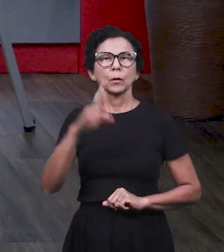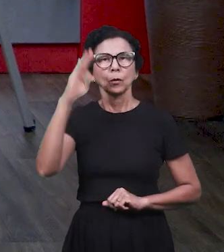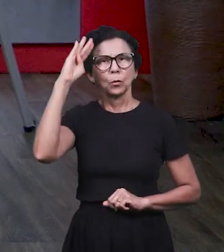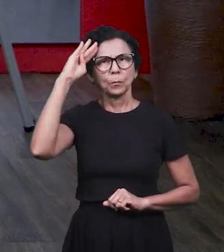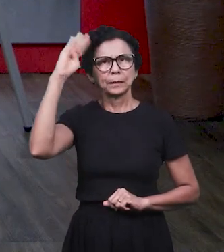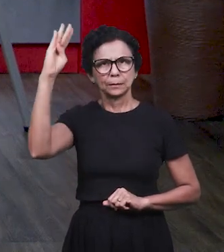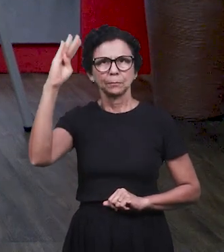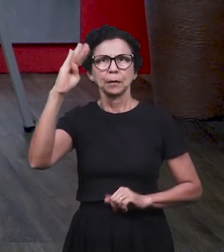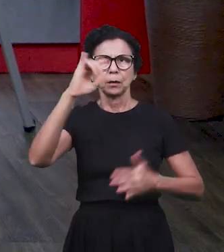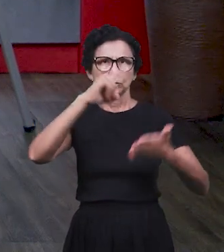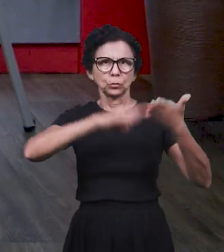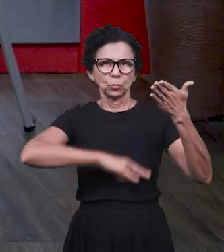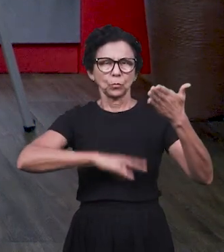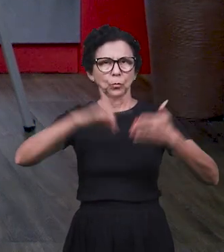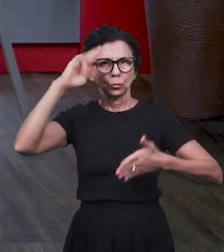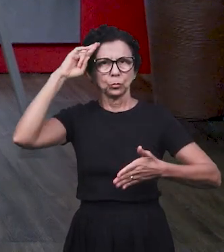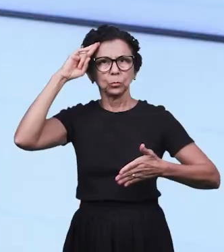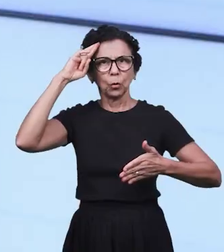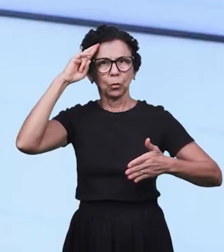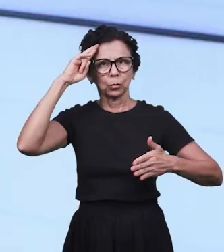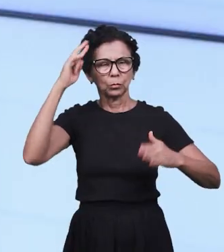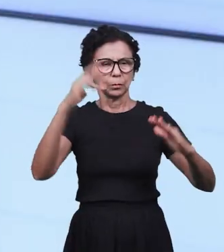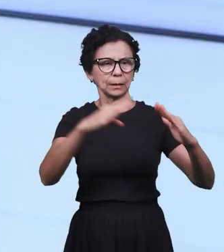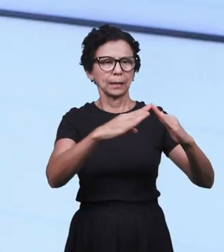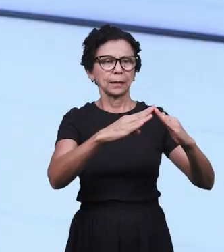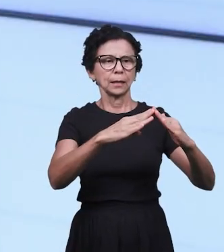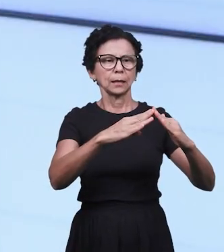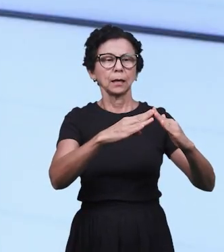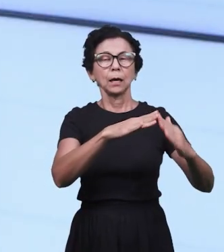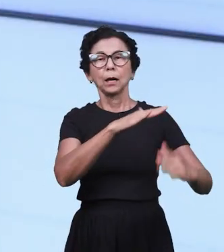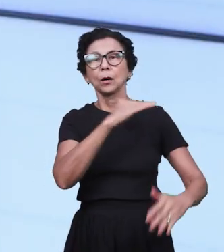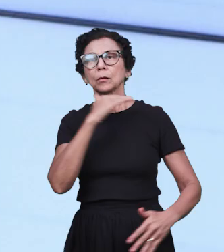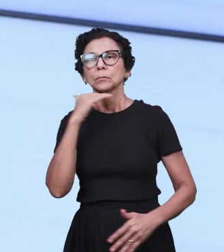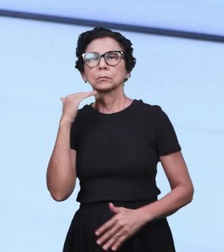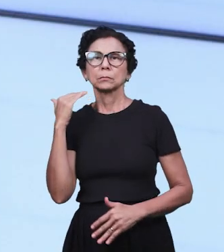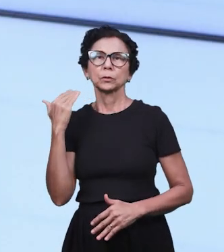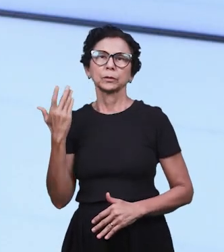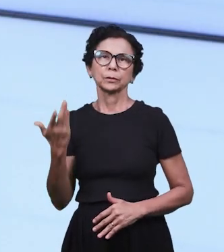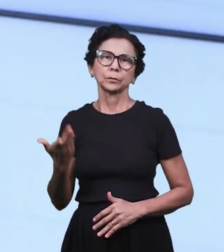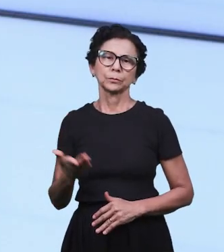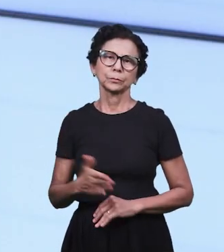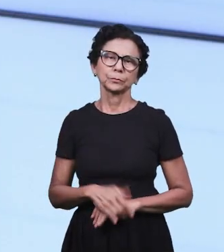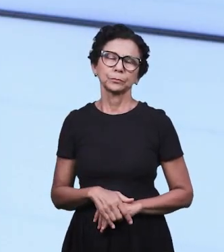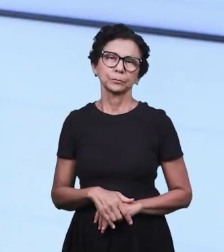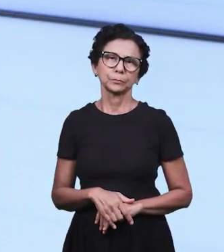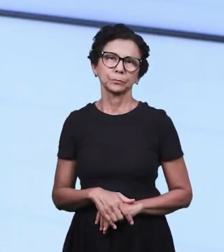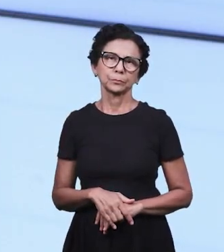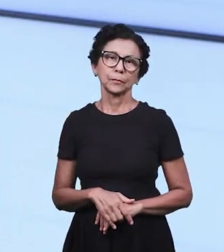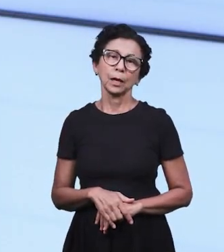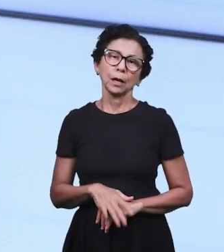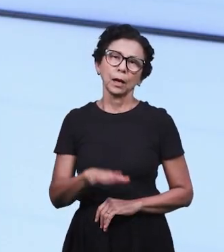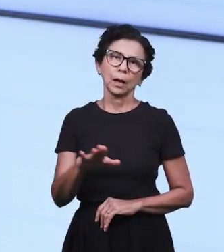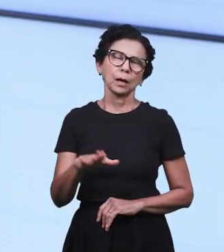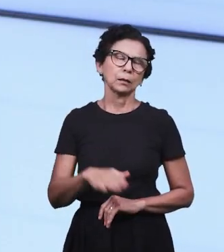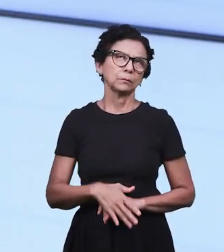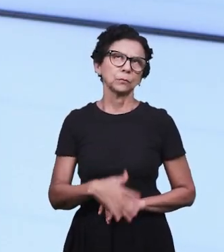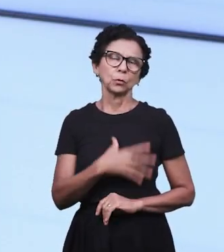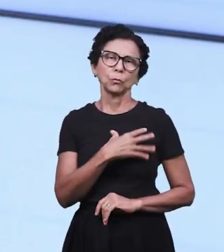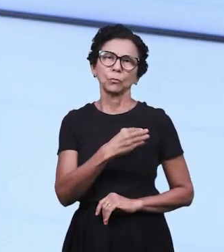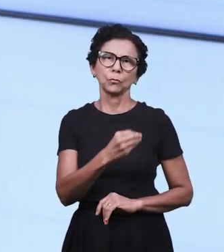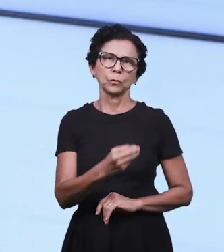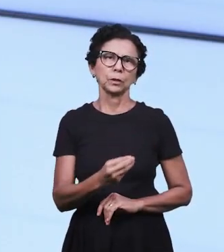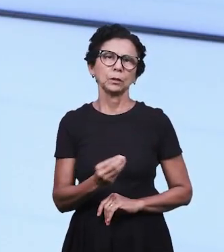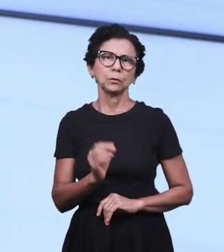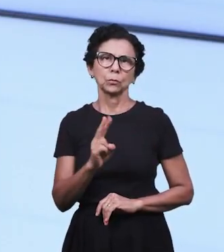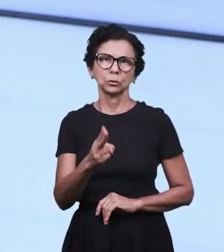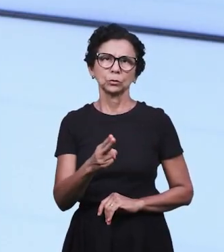ali daquele bem, daquele imóvel, ele falece, é muito comum que um dos filhos continue